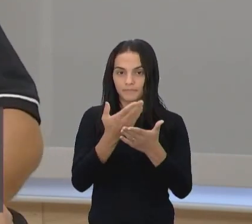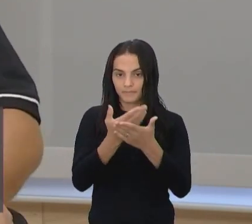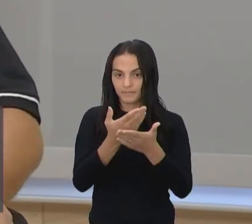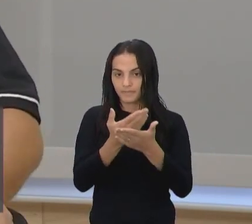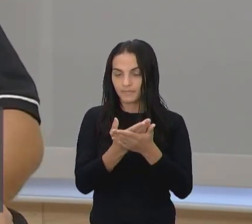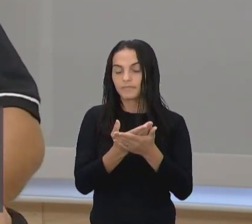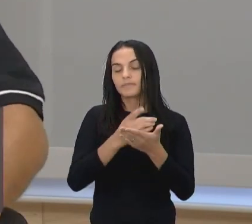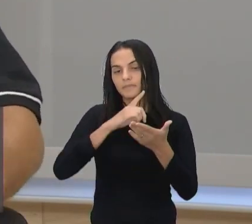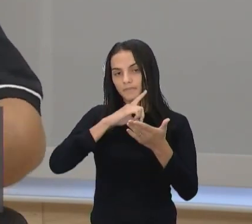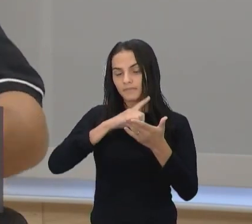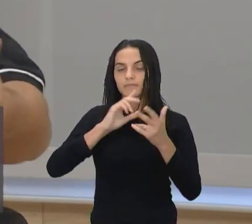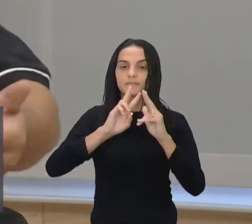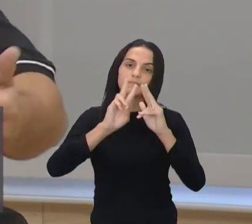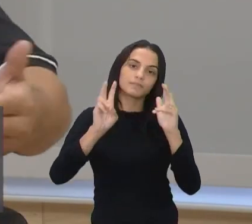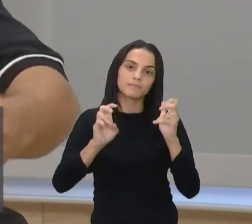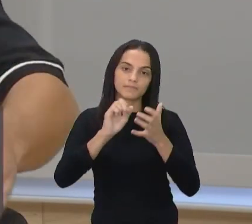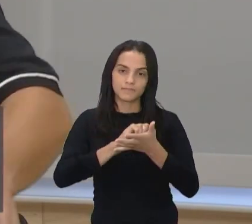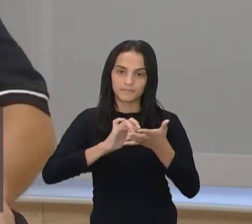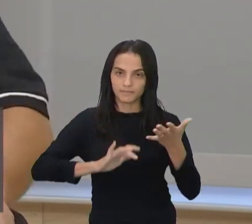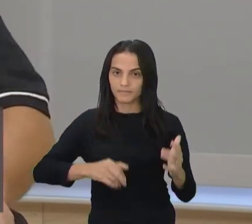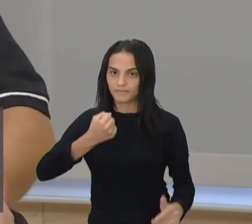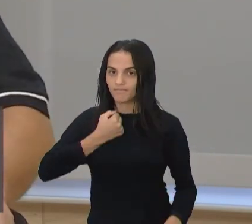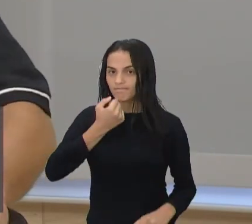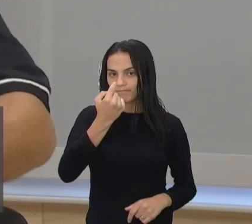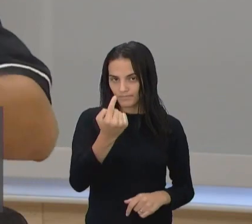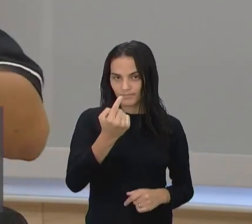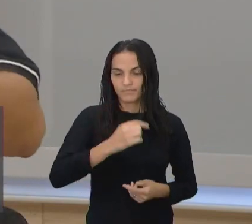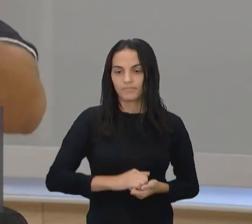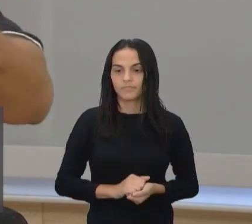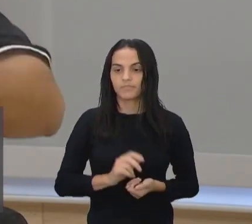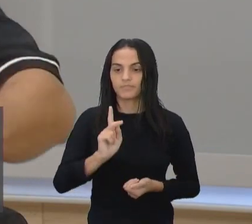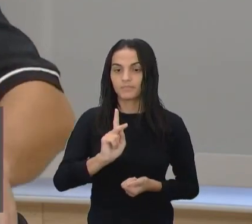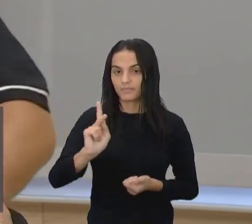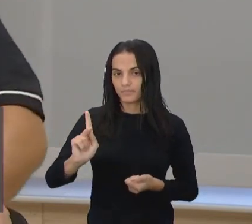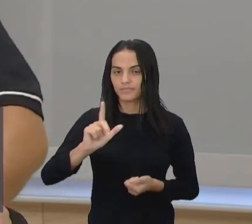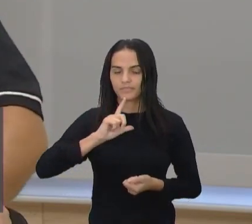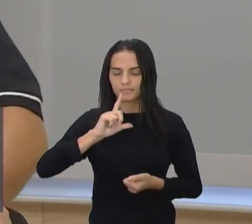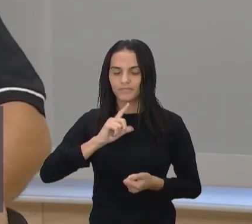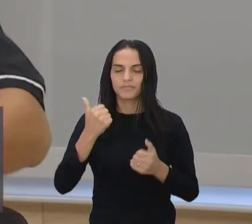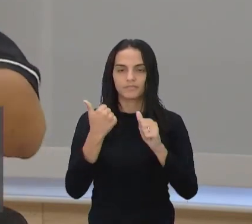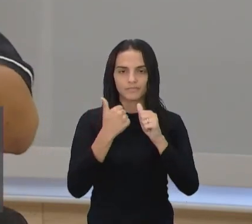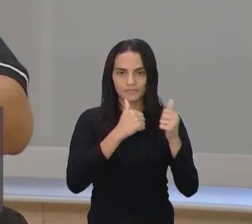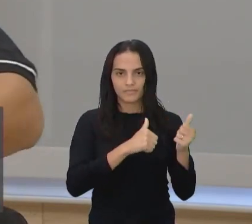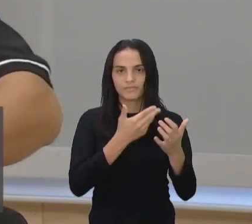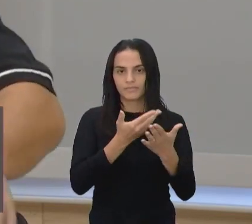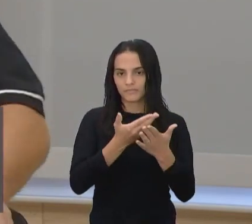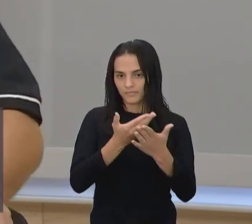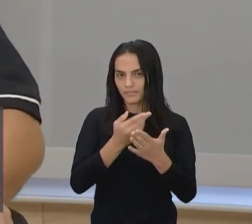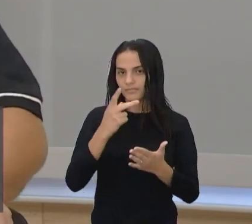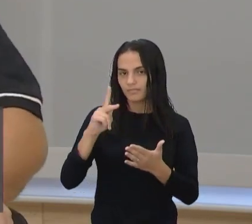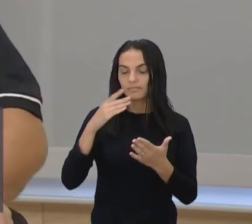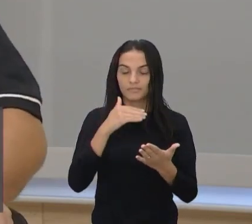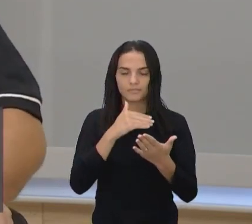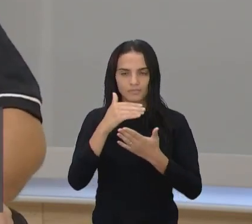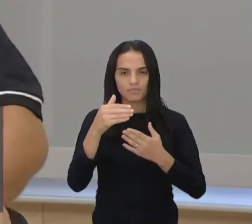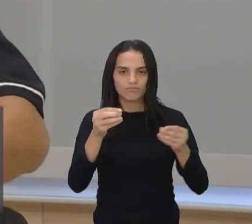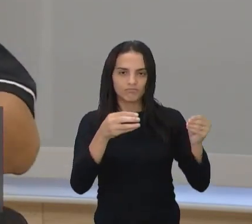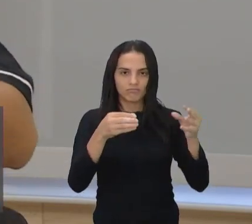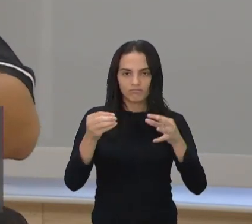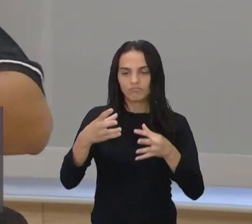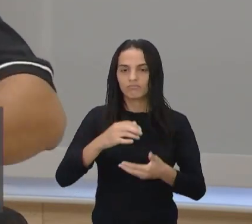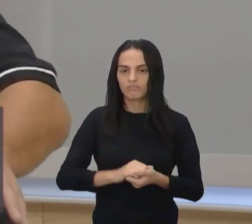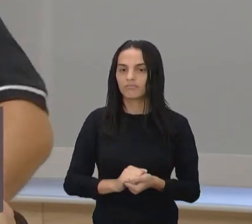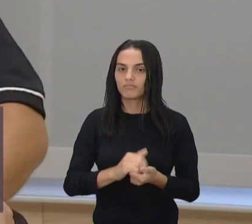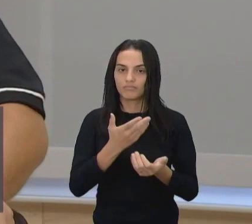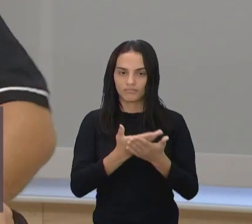que corresponde a essa atividade 1. Então, o professor que estiver acompanhando a nossa aula, para ele se atualizar aí, essa